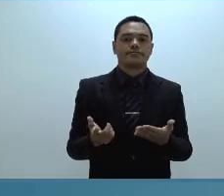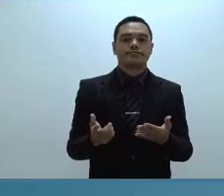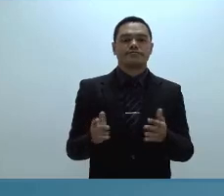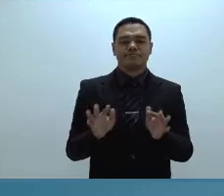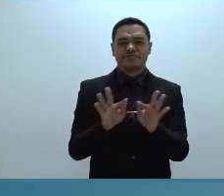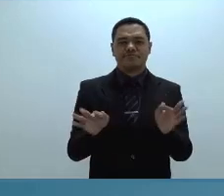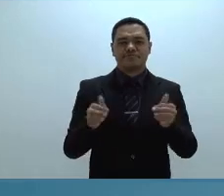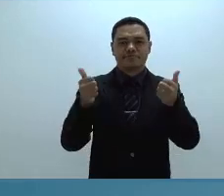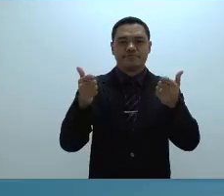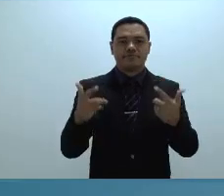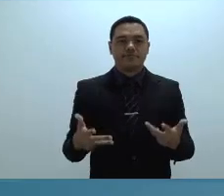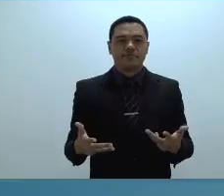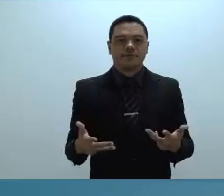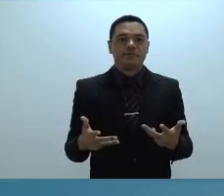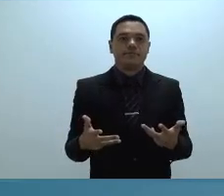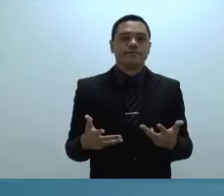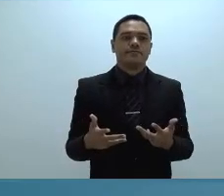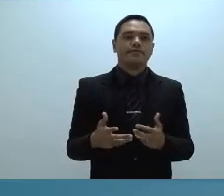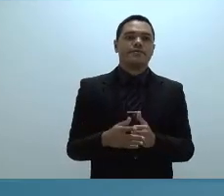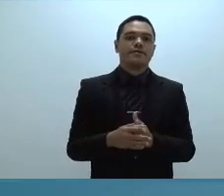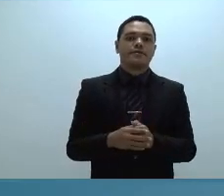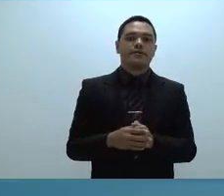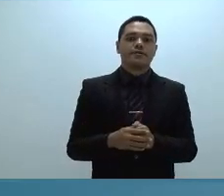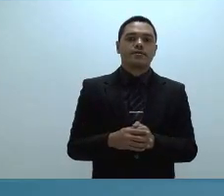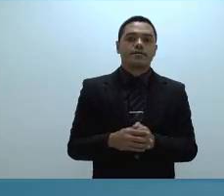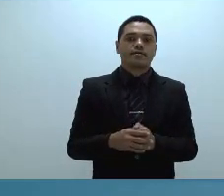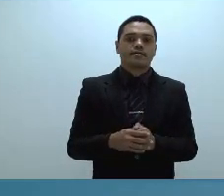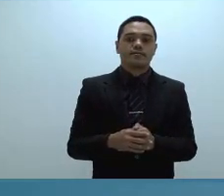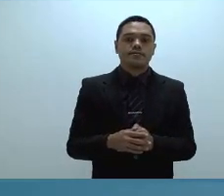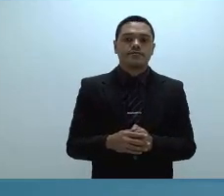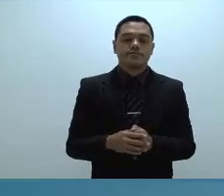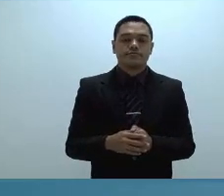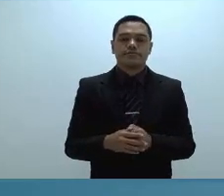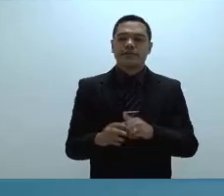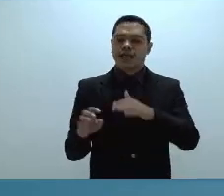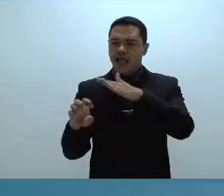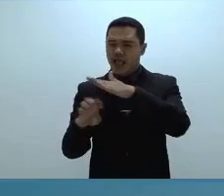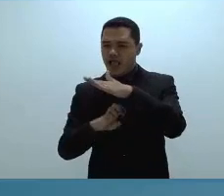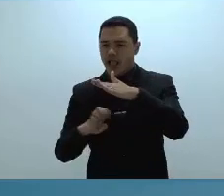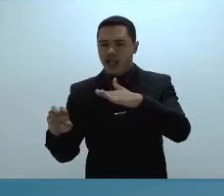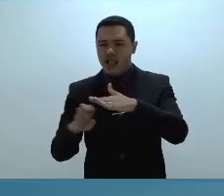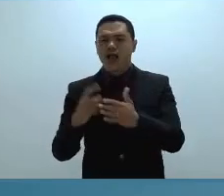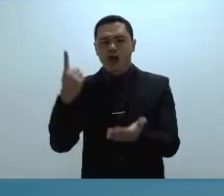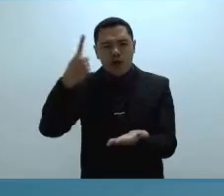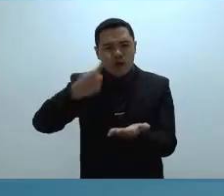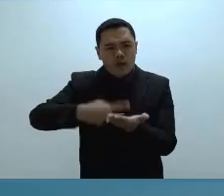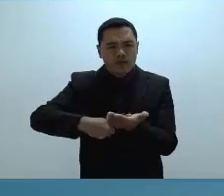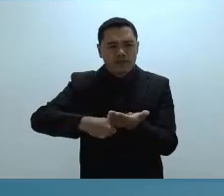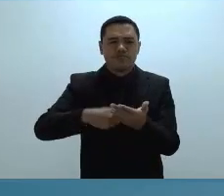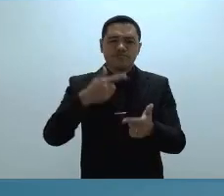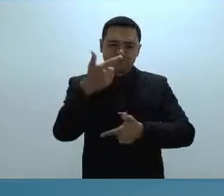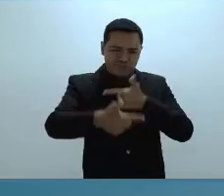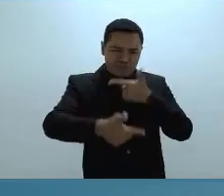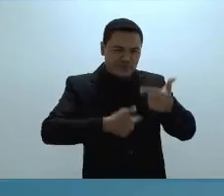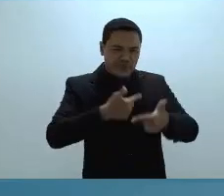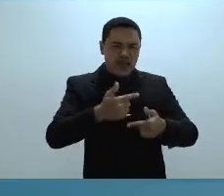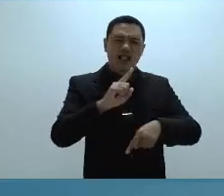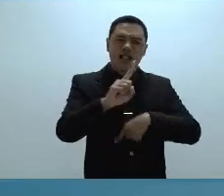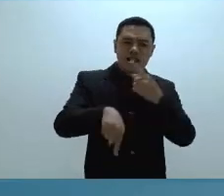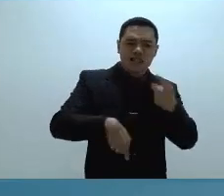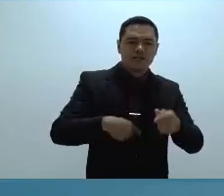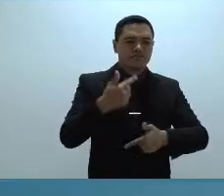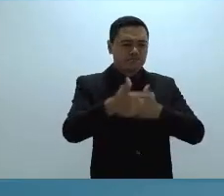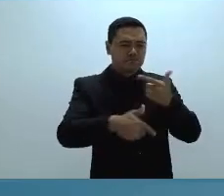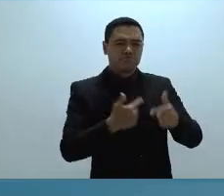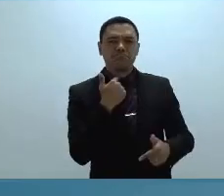o próprio Estado, por sua natureza, possui competência para prestar o serviço e não faz, hipótese que não abrange, por exemplo, o serviço de